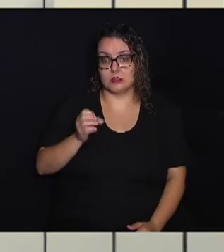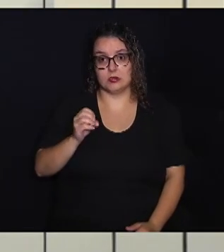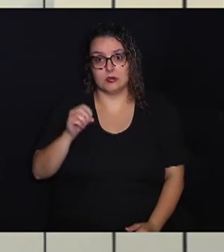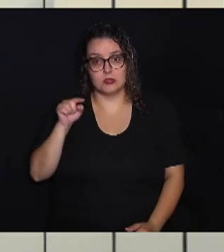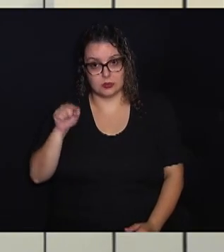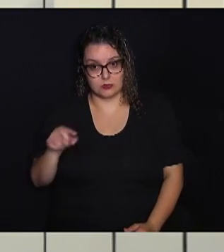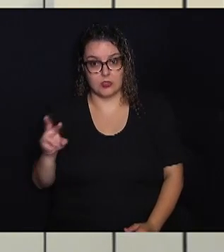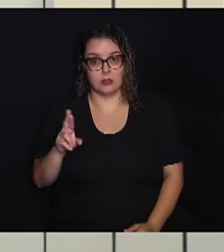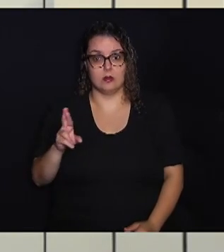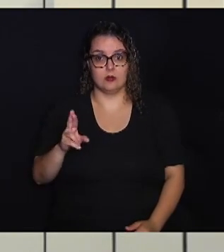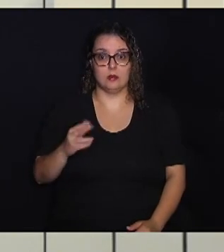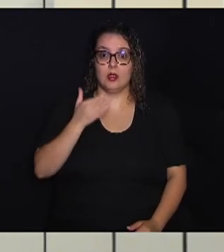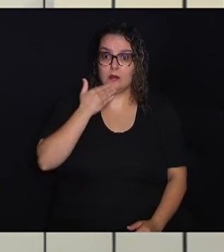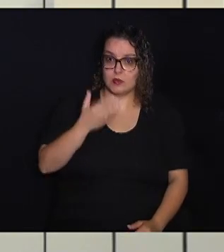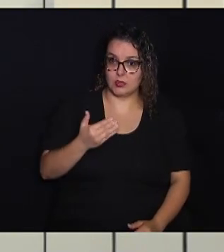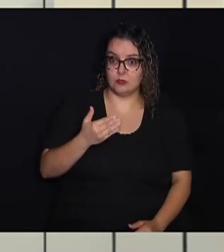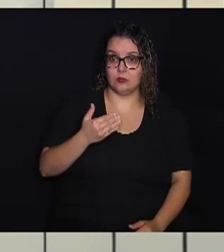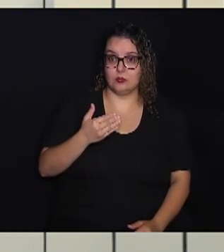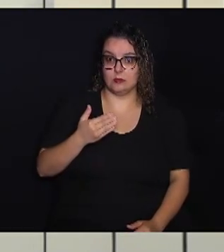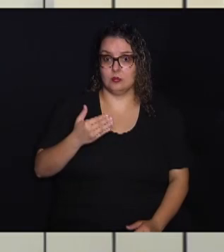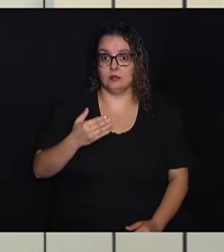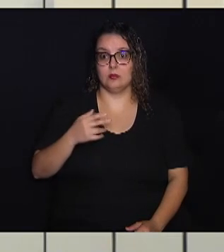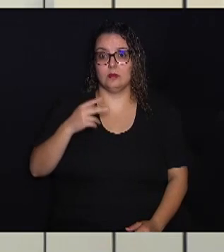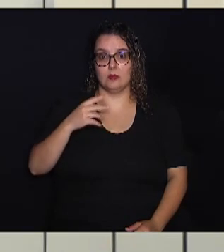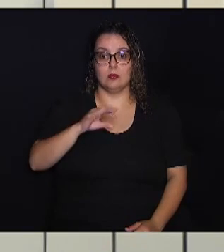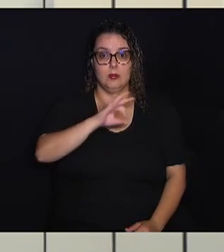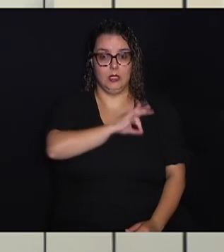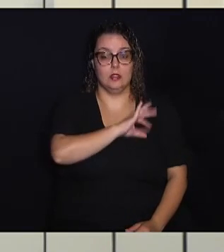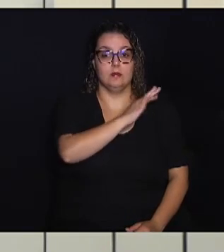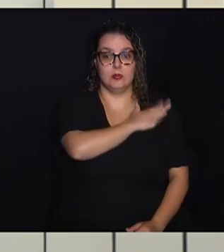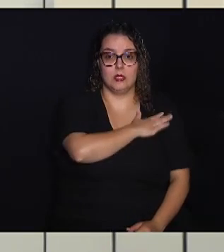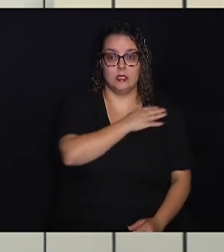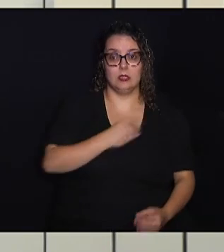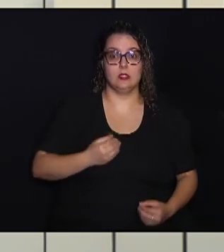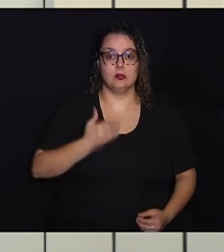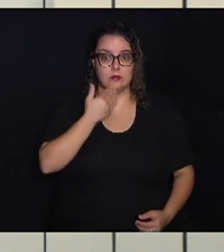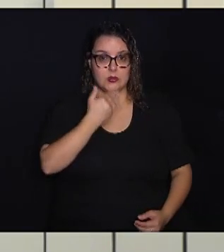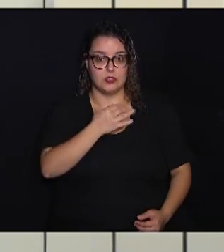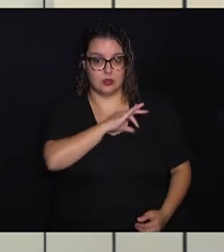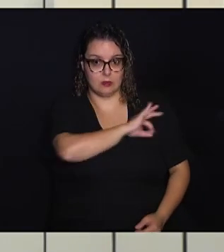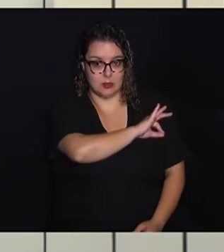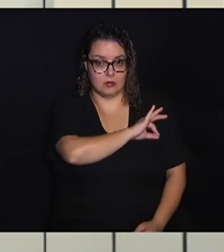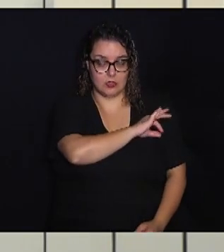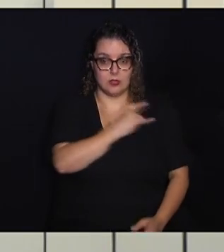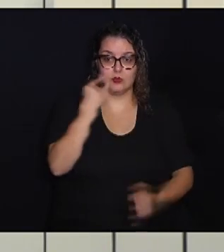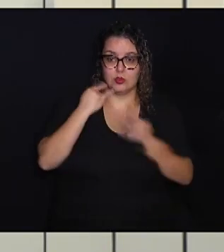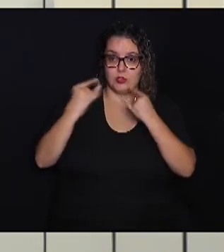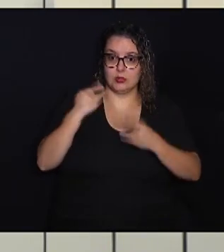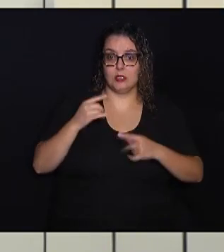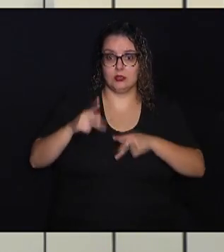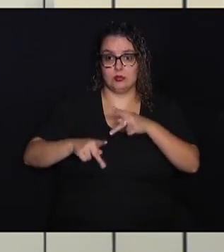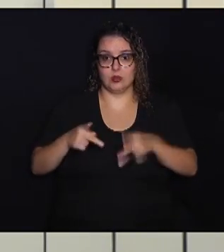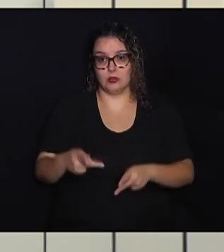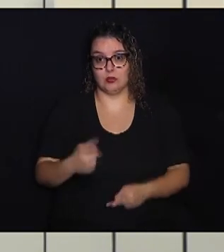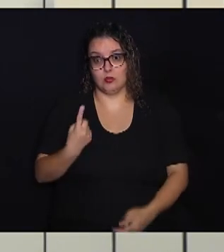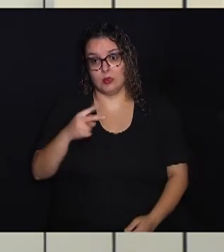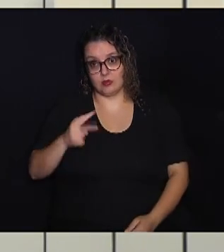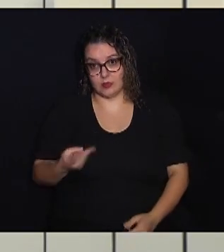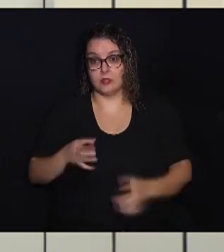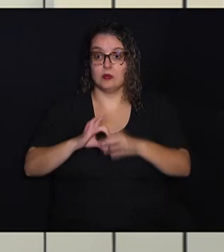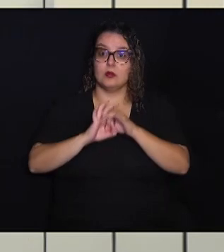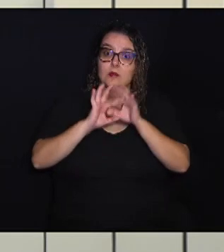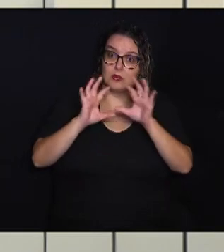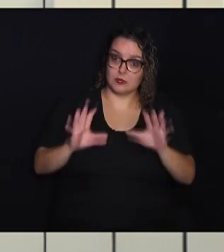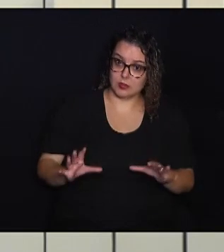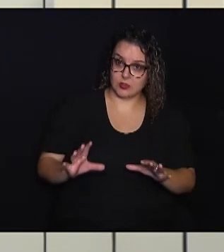5.600.000, foi solicitada pela Polícia Militar à Prefeitura e atende a interesse público, uma vez que vai permitir